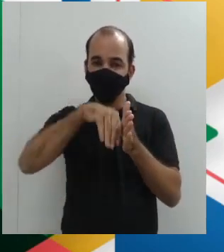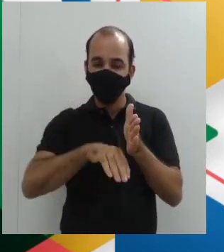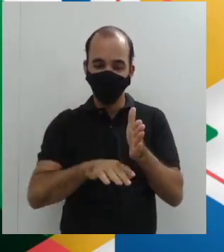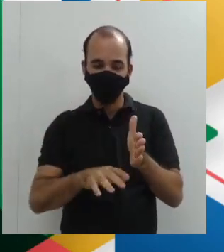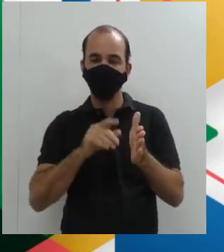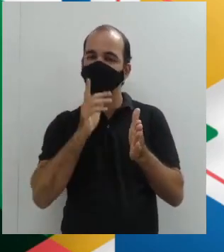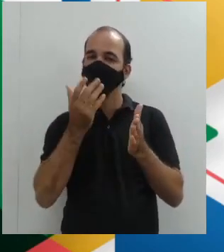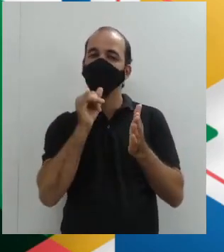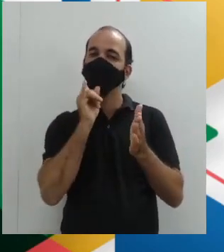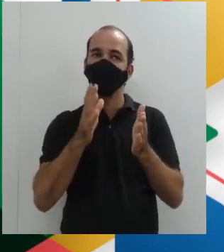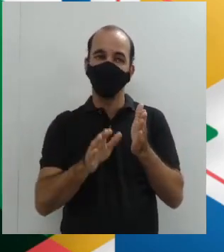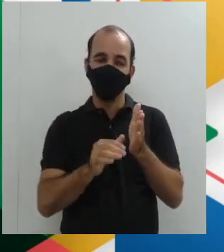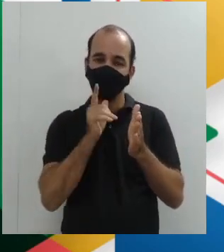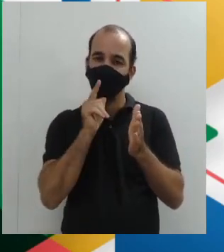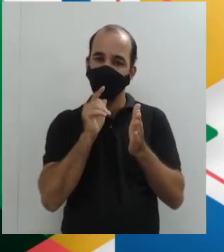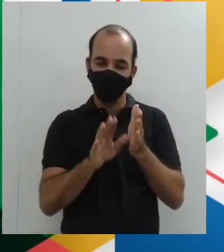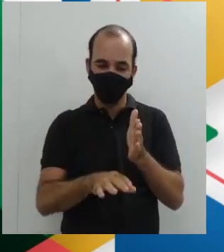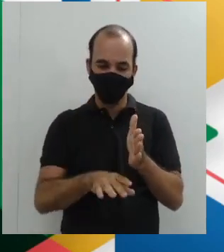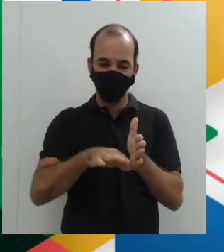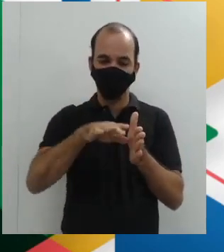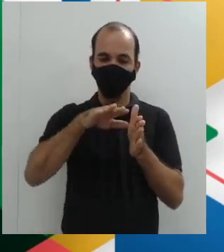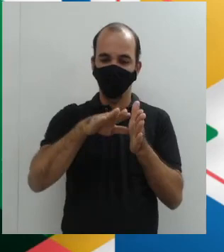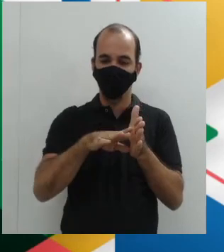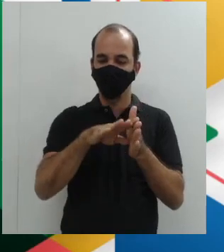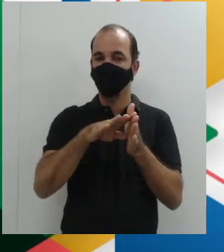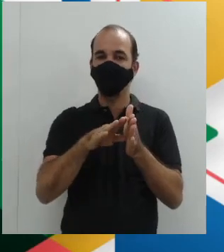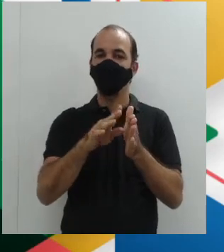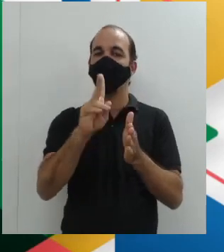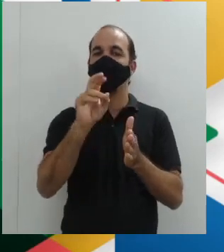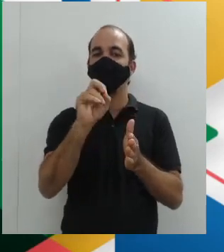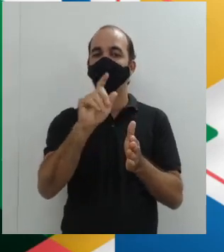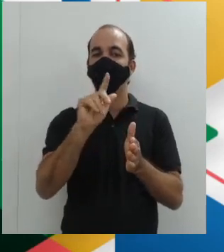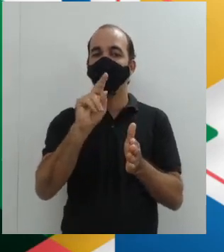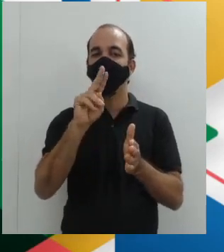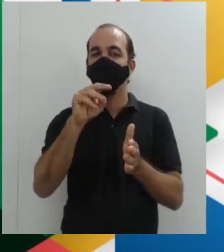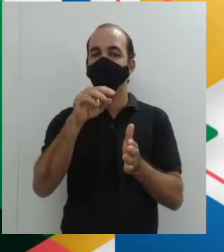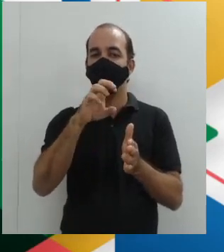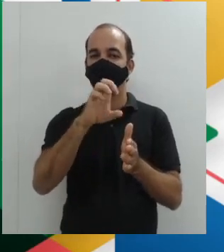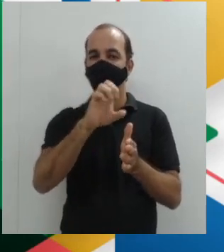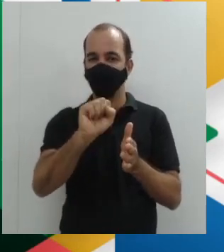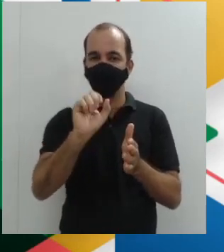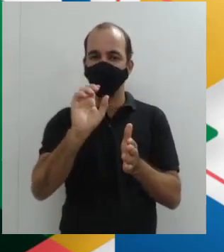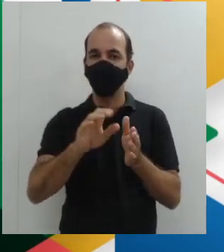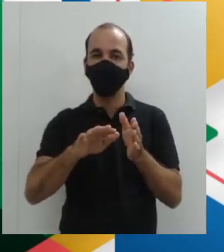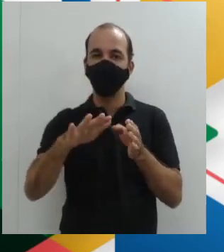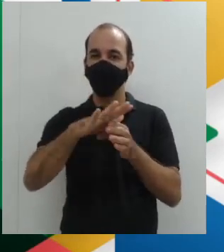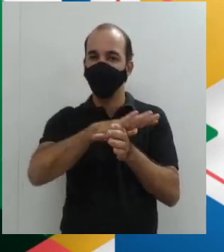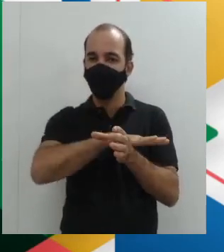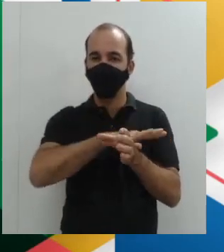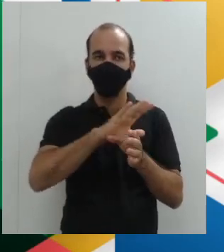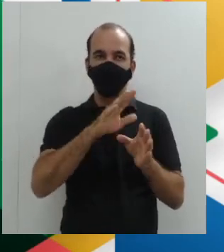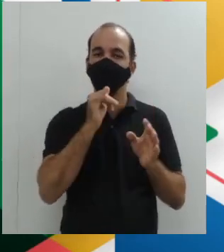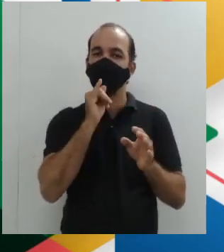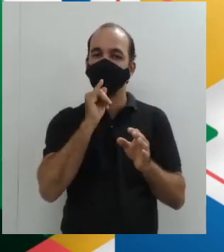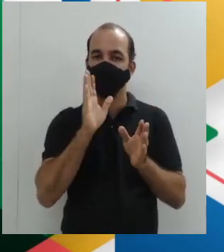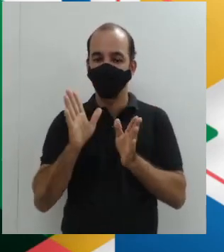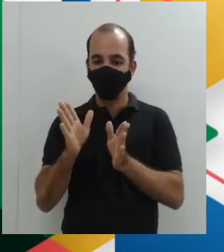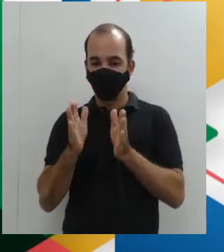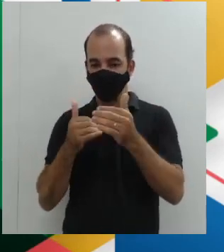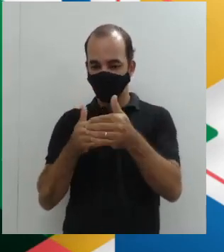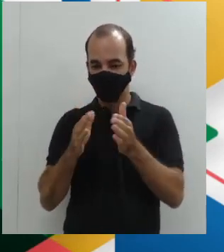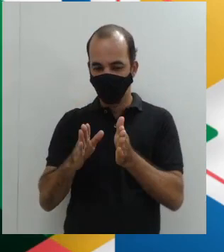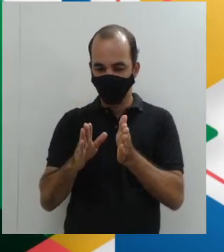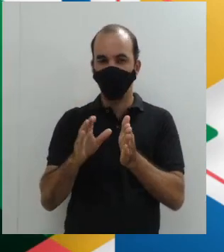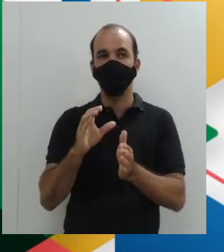cubo unitário. Vamos pensar aqui, Robertão, que esse cubo tem medida 1 de aresta. Então o volume desse